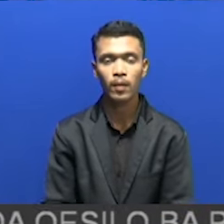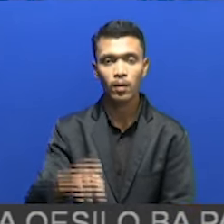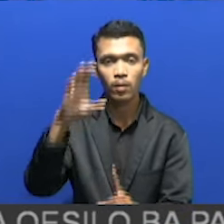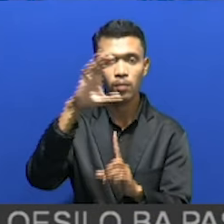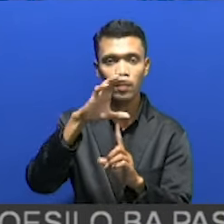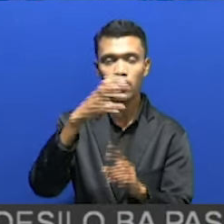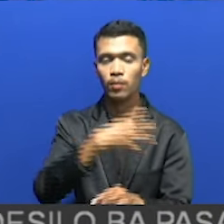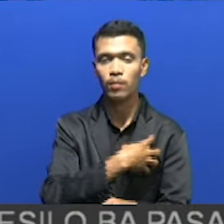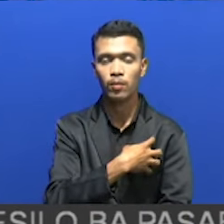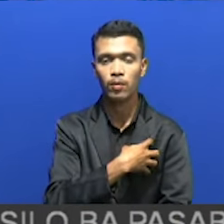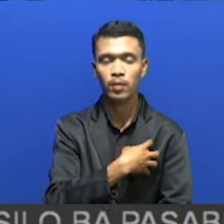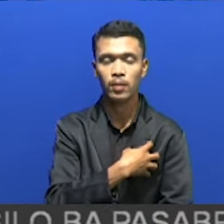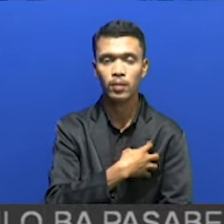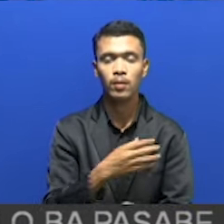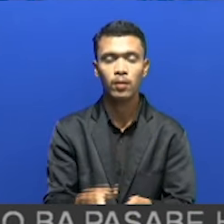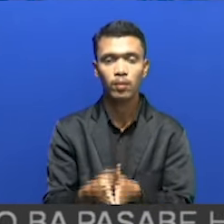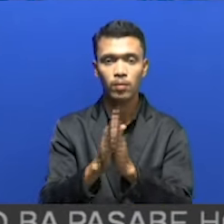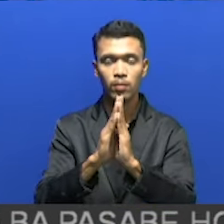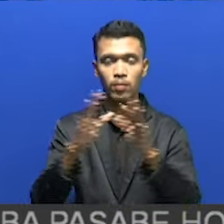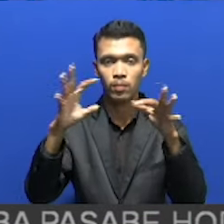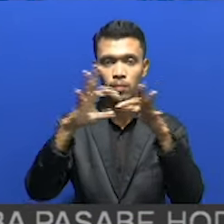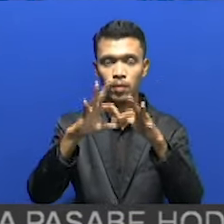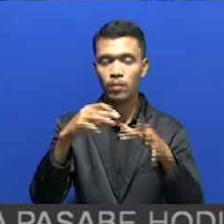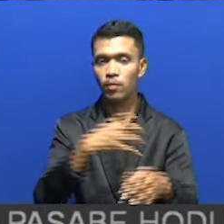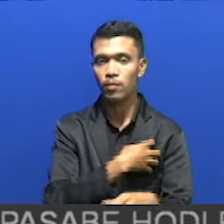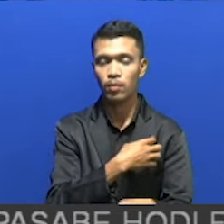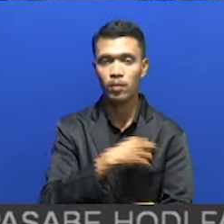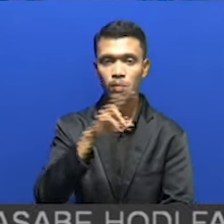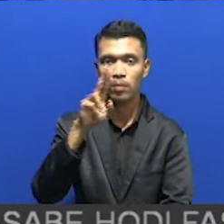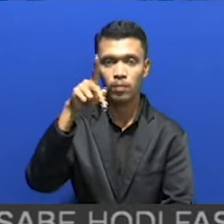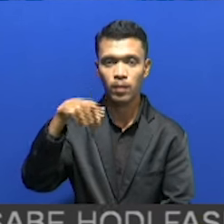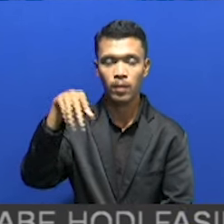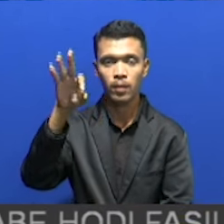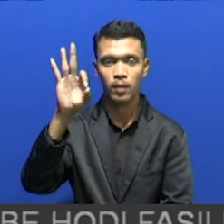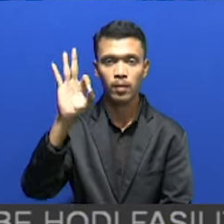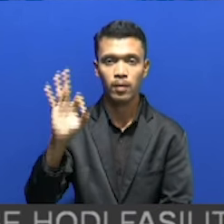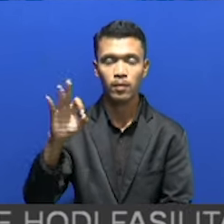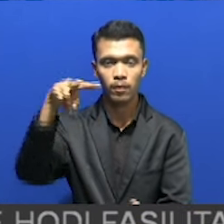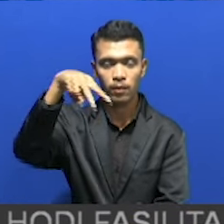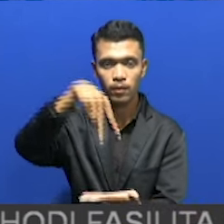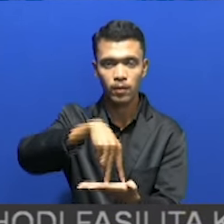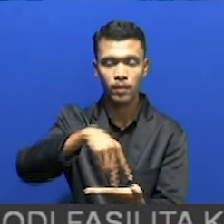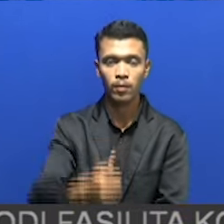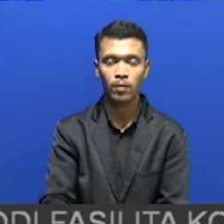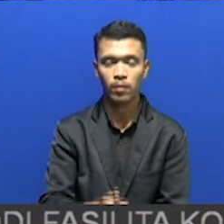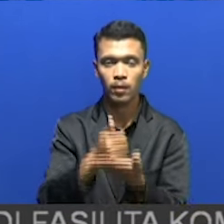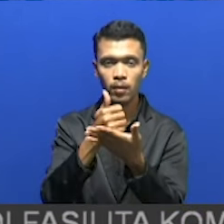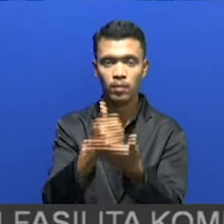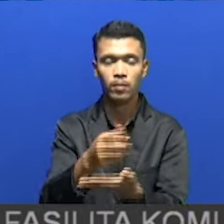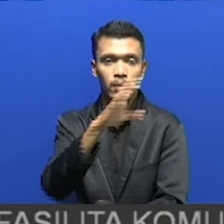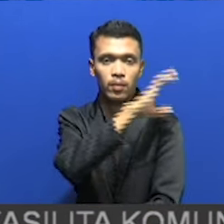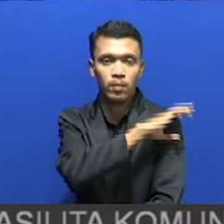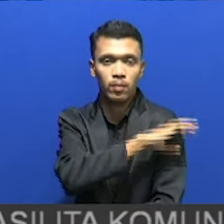Comando General Polícia Nacional Timor-Leste, sob membro Polícia Unidade de Patrulhamento Fronteira, firme por assegurar a segurança e